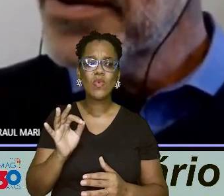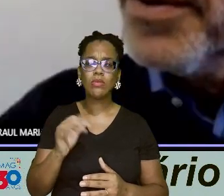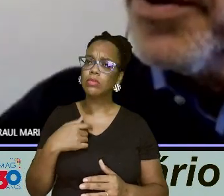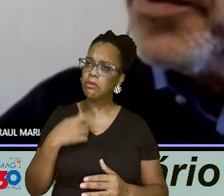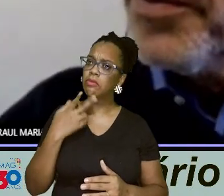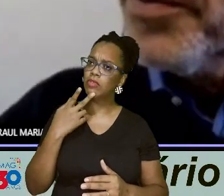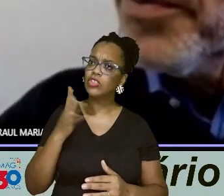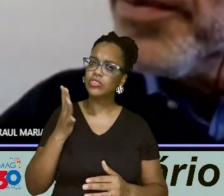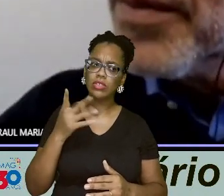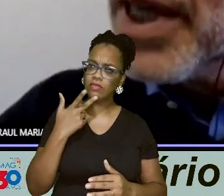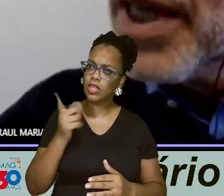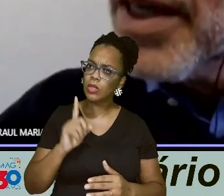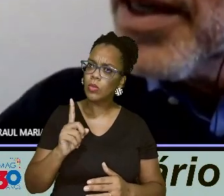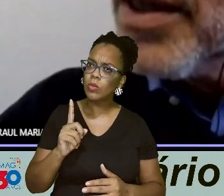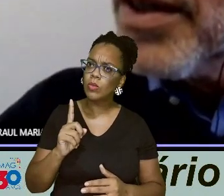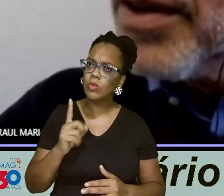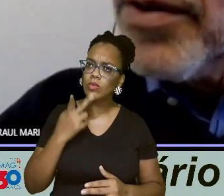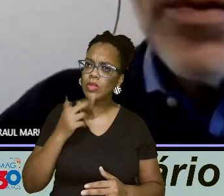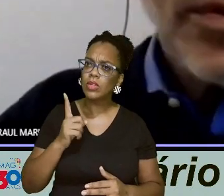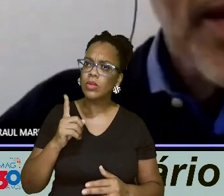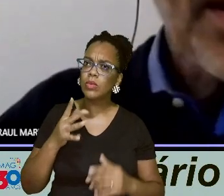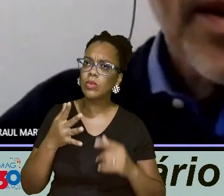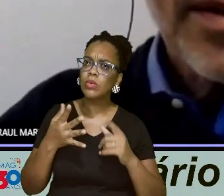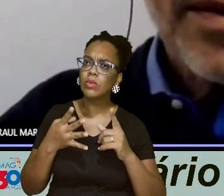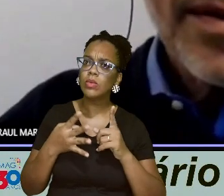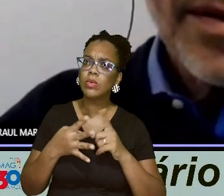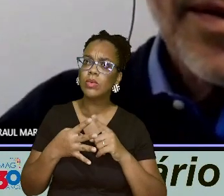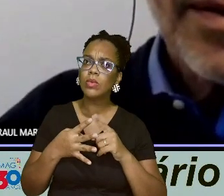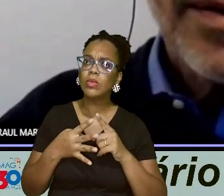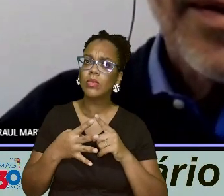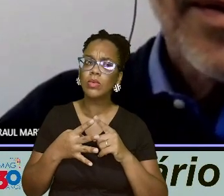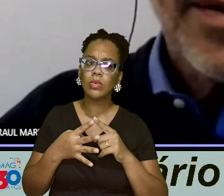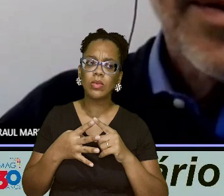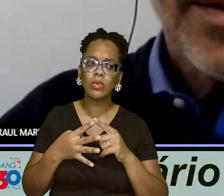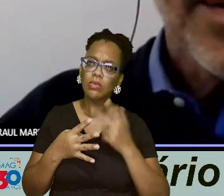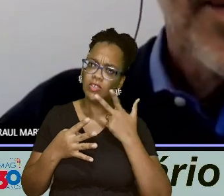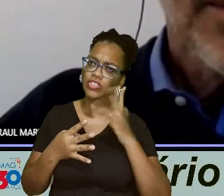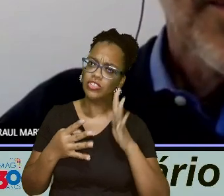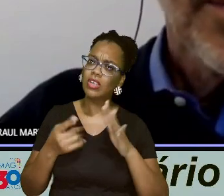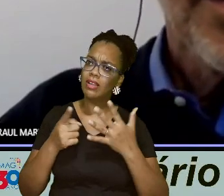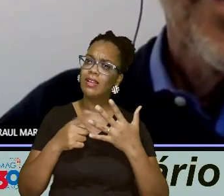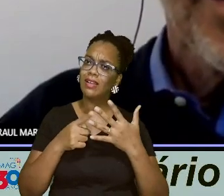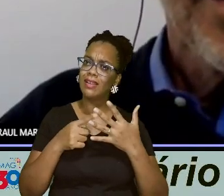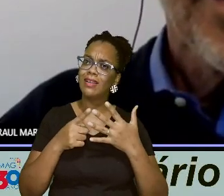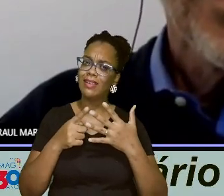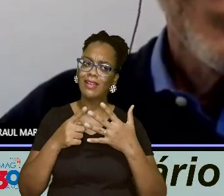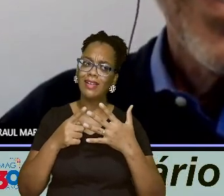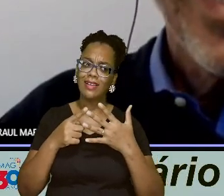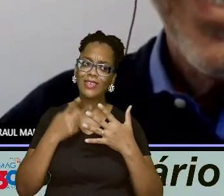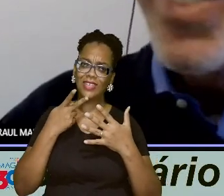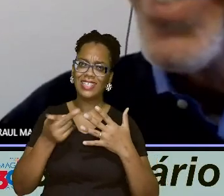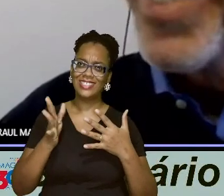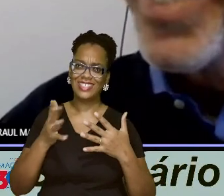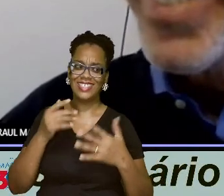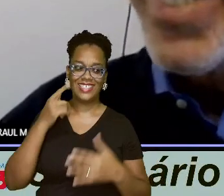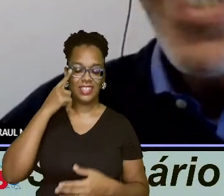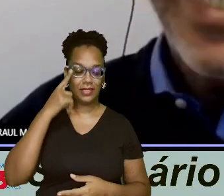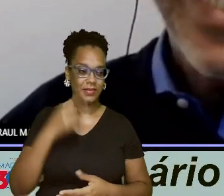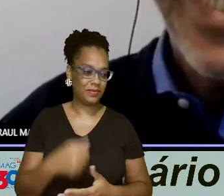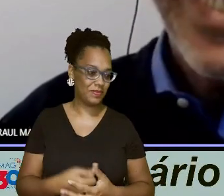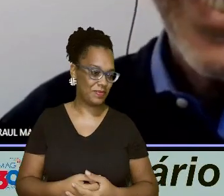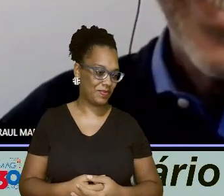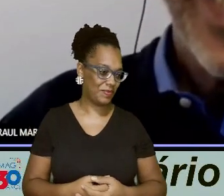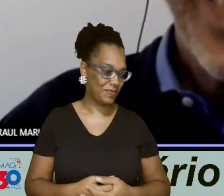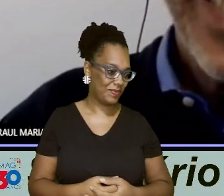foi? Não sei. Foi sim. Após o Eric. Obrigado. Ah, tá.